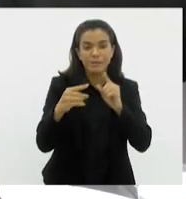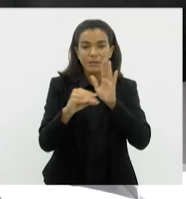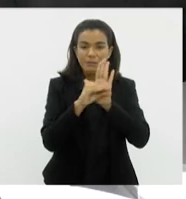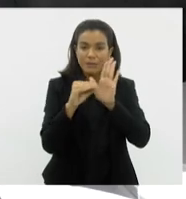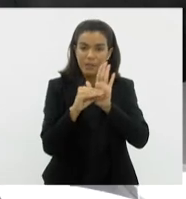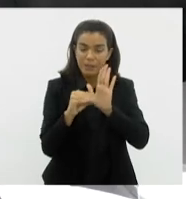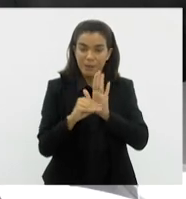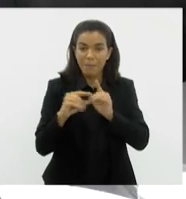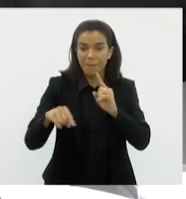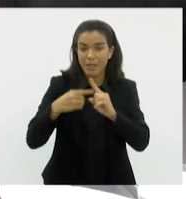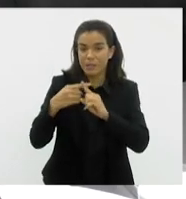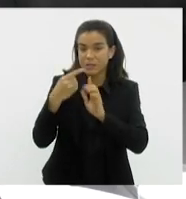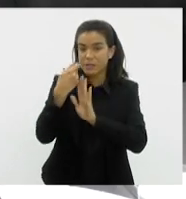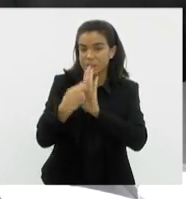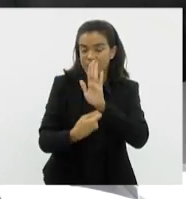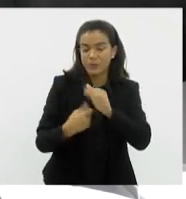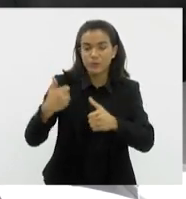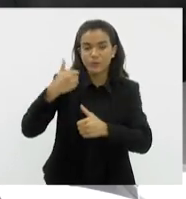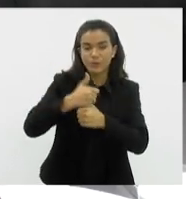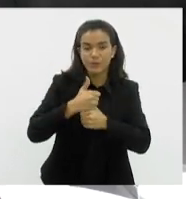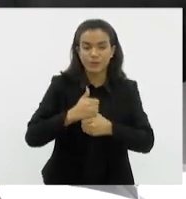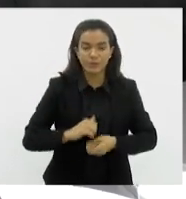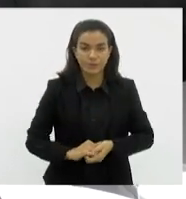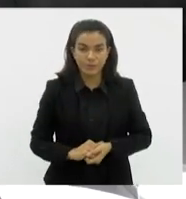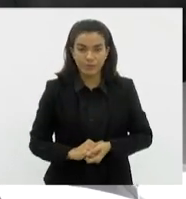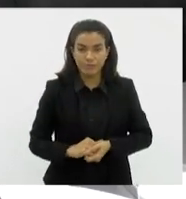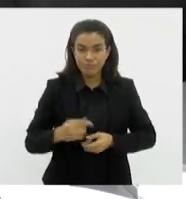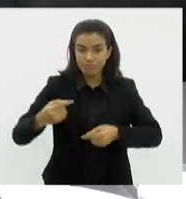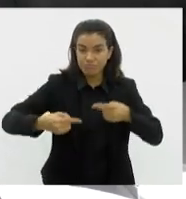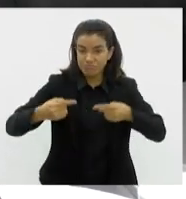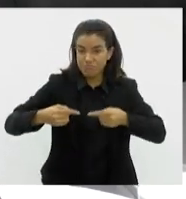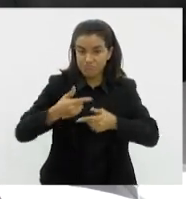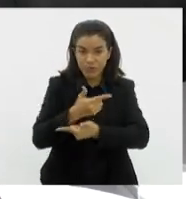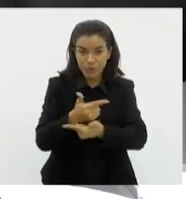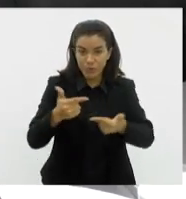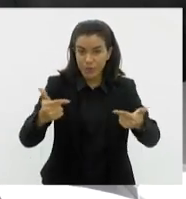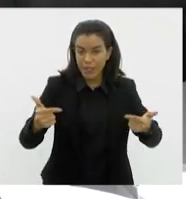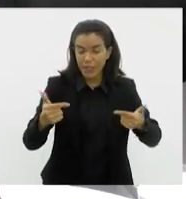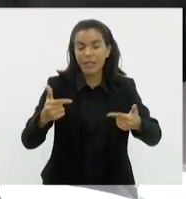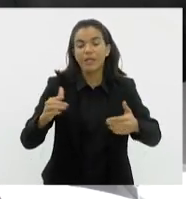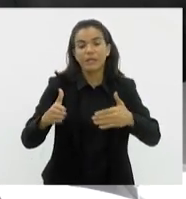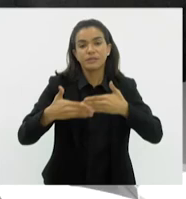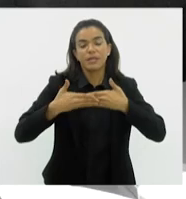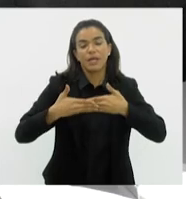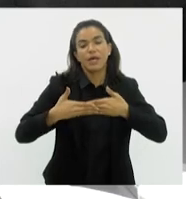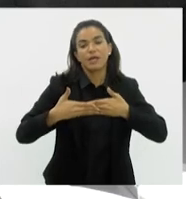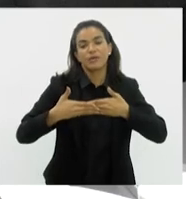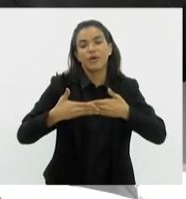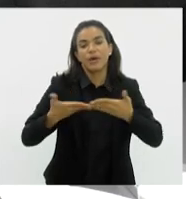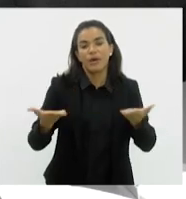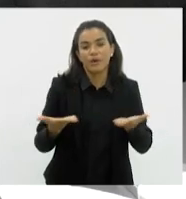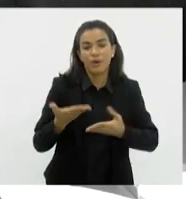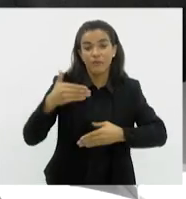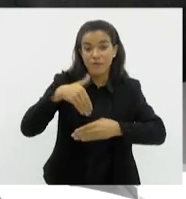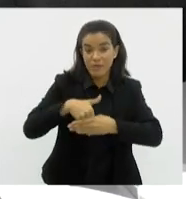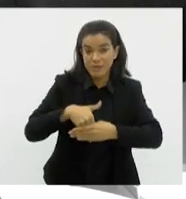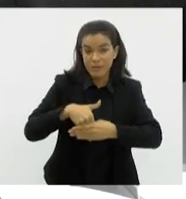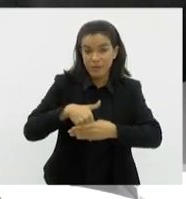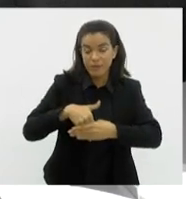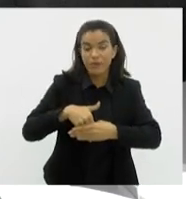por substitutivo. Em discussão. Não havendo quem queira discutir, encerrada a discussão. Em